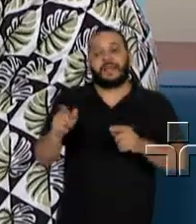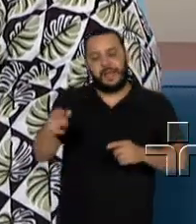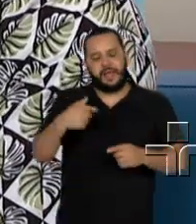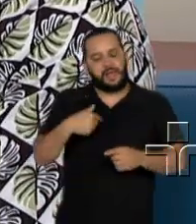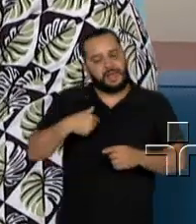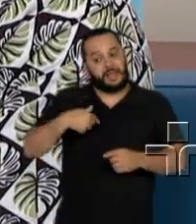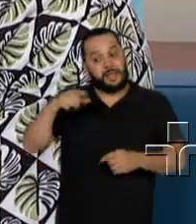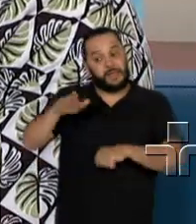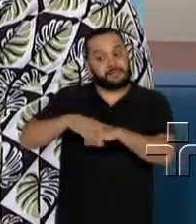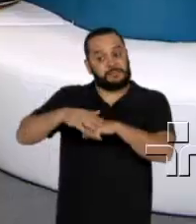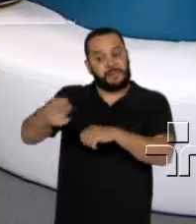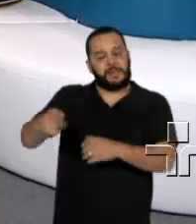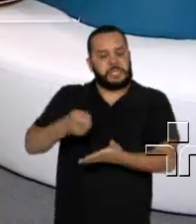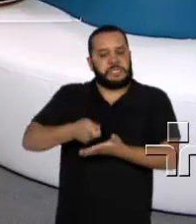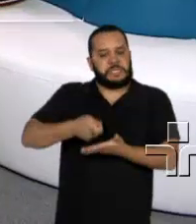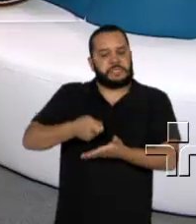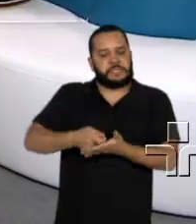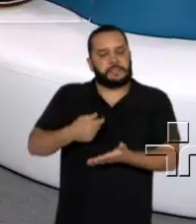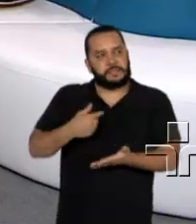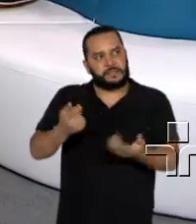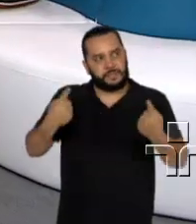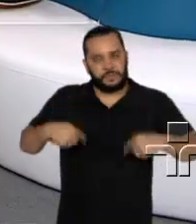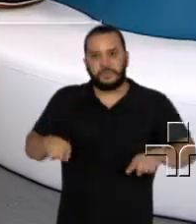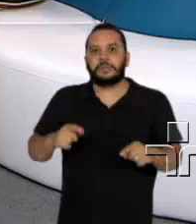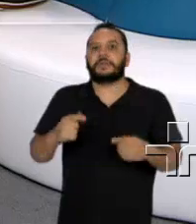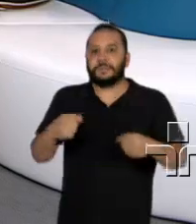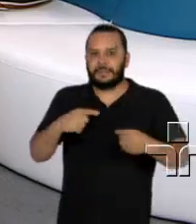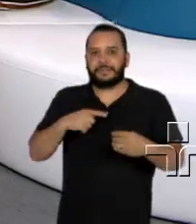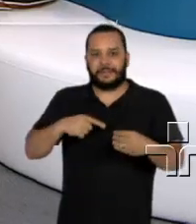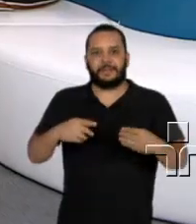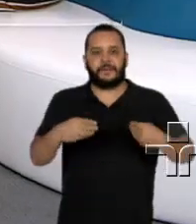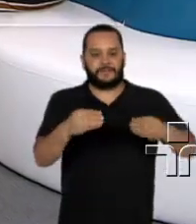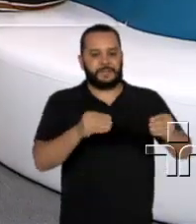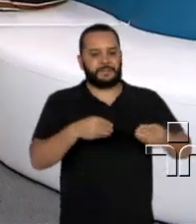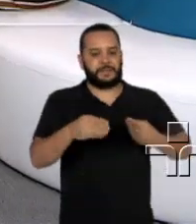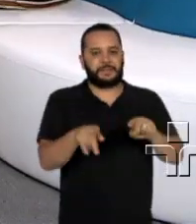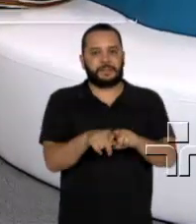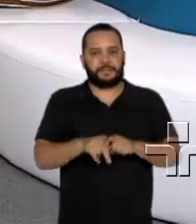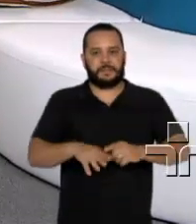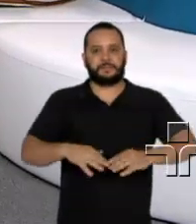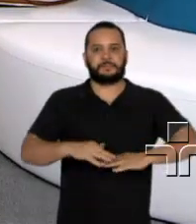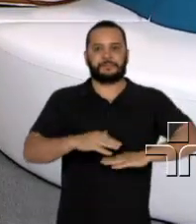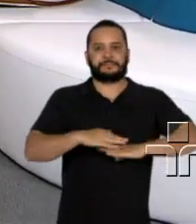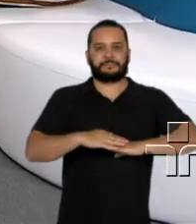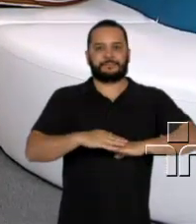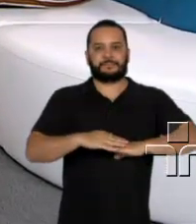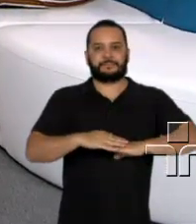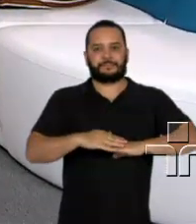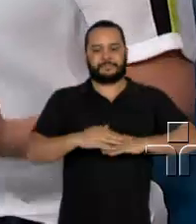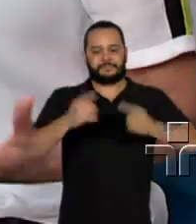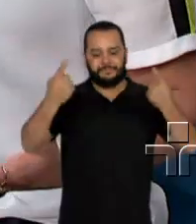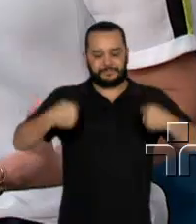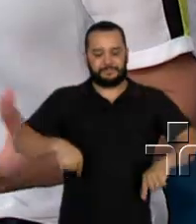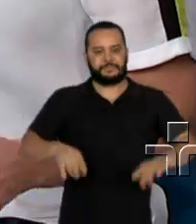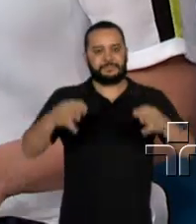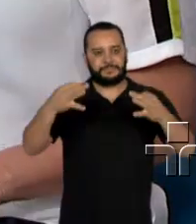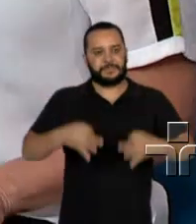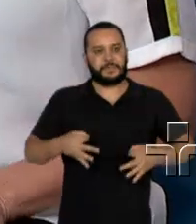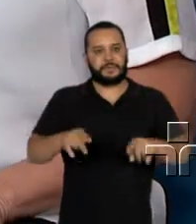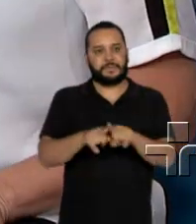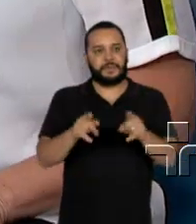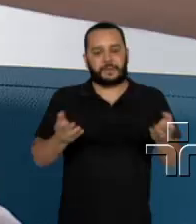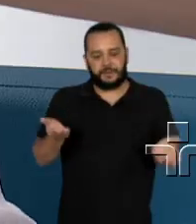cobra bastante e gosta o balé tem essa questão da flexibilidade e da postura também que fica tão bonita não é de equilíbrio